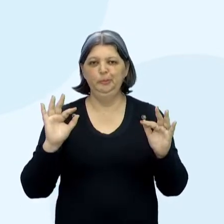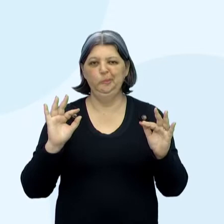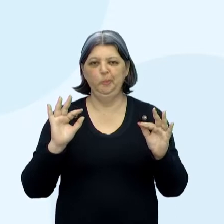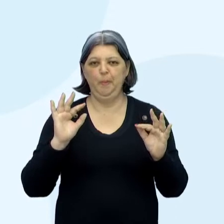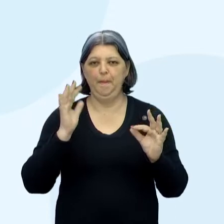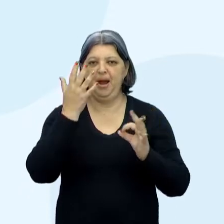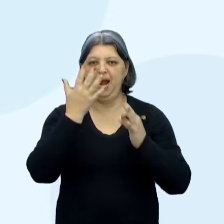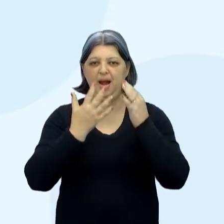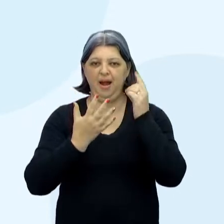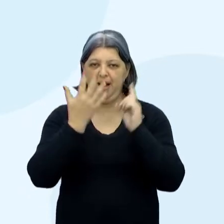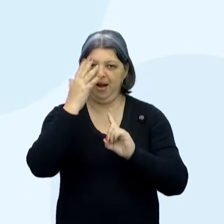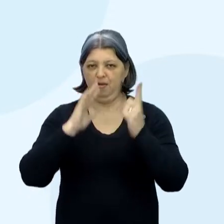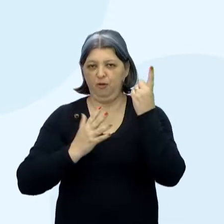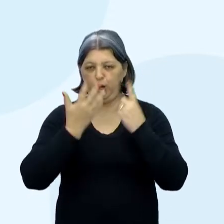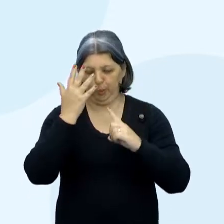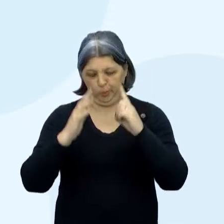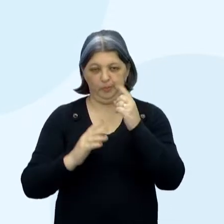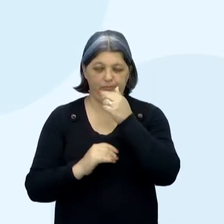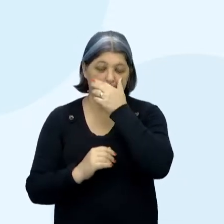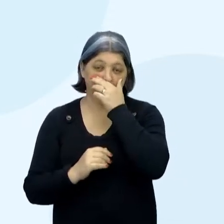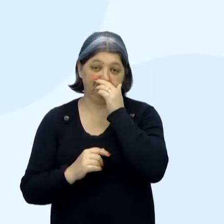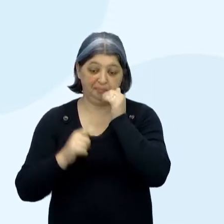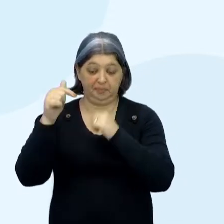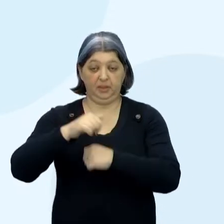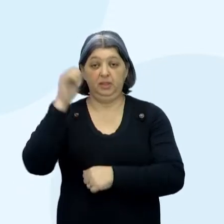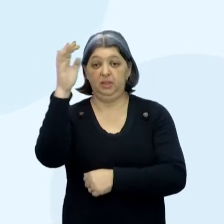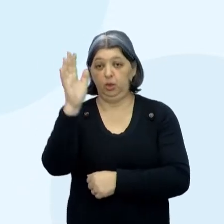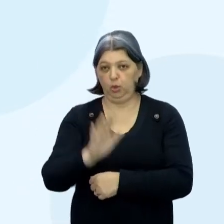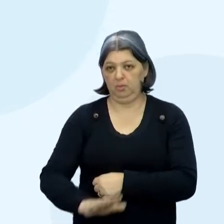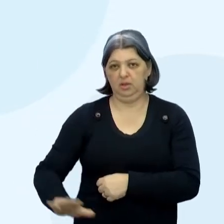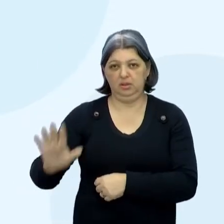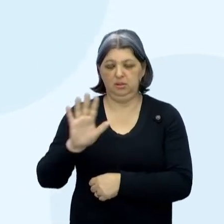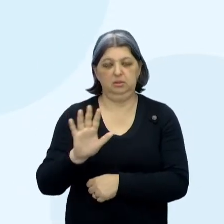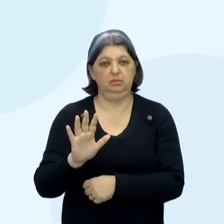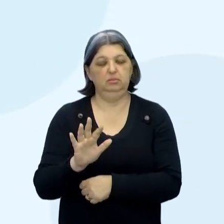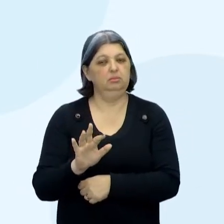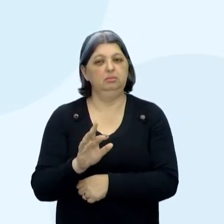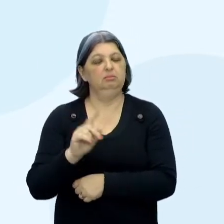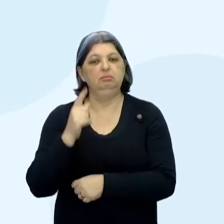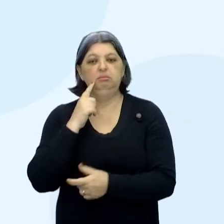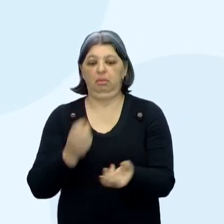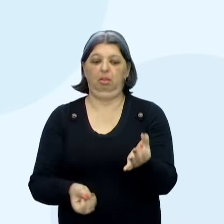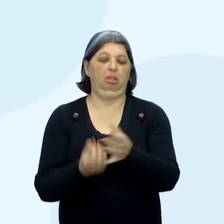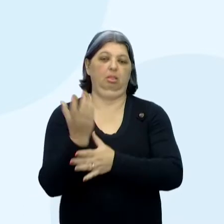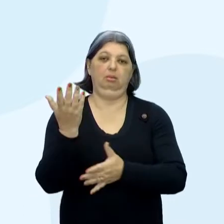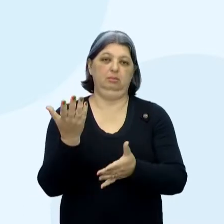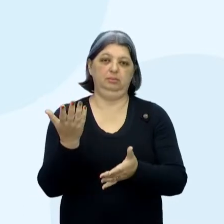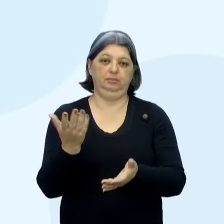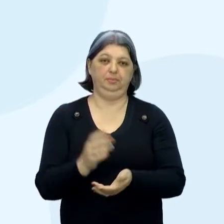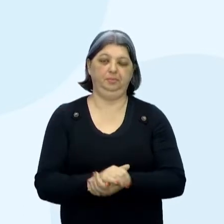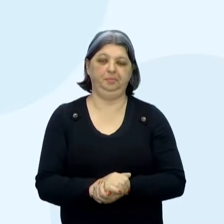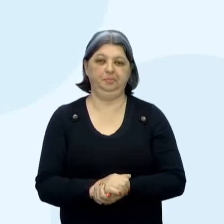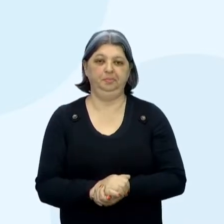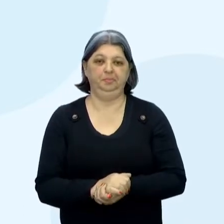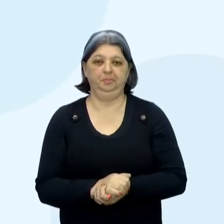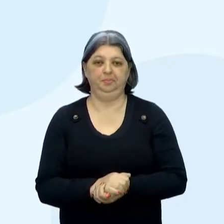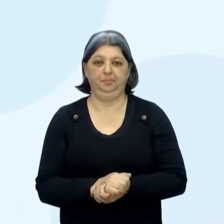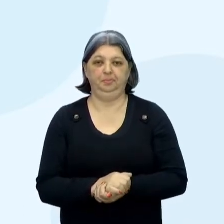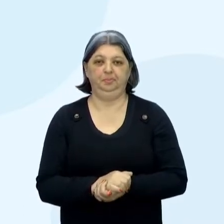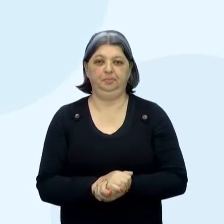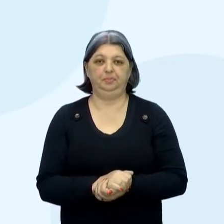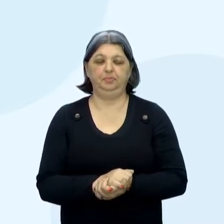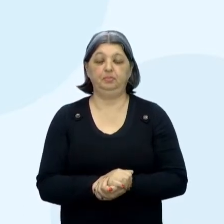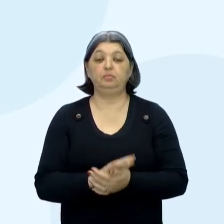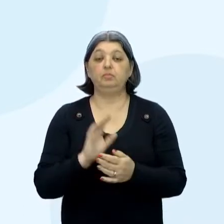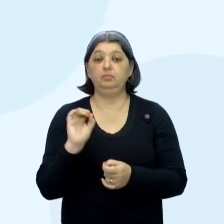Tá? O carnaval brasileiro, ele não foi uma invenção que surgiu do nada. Né?